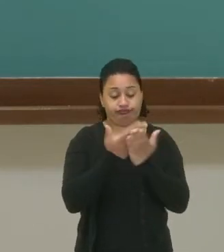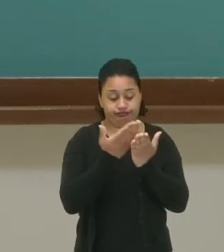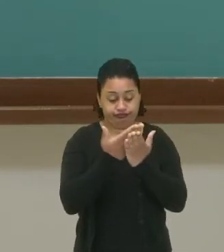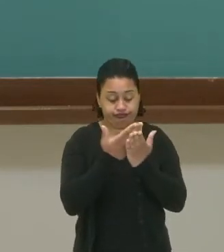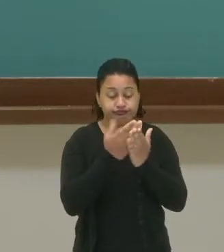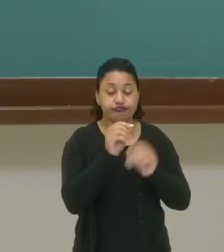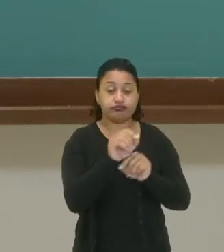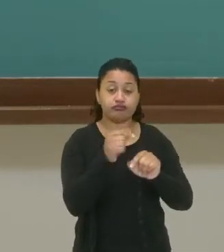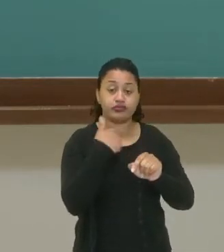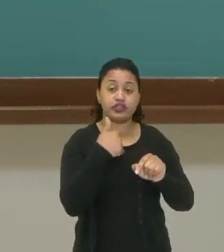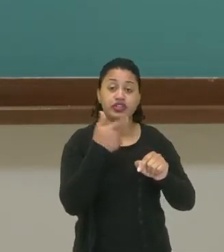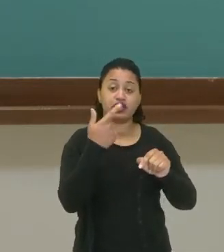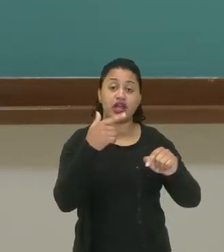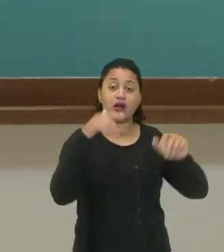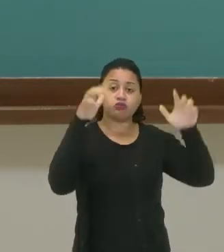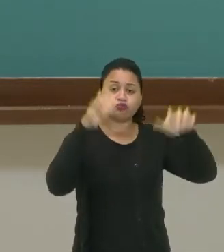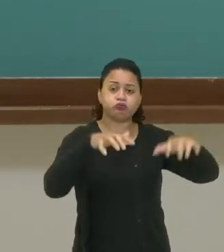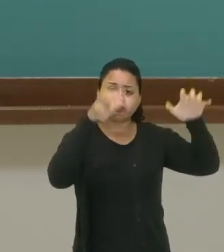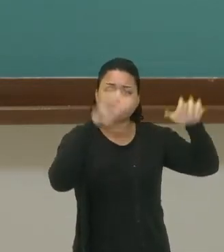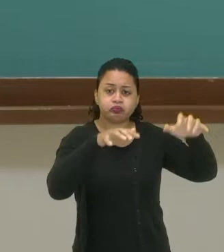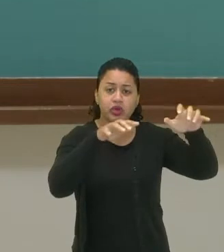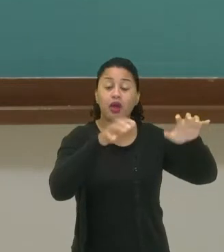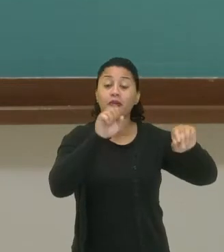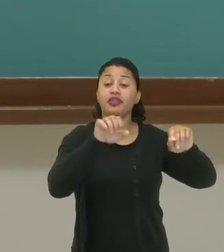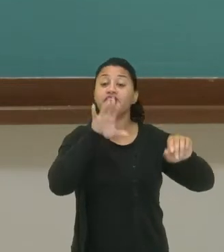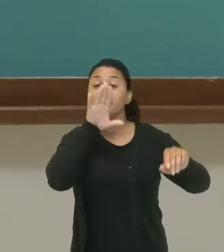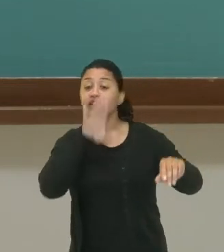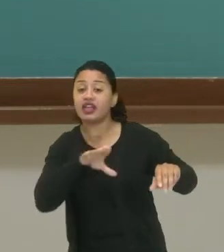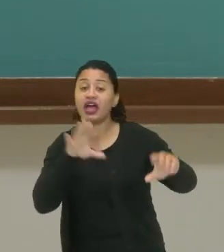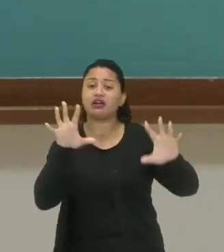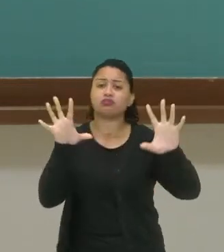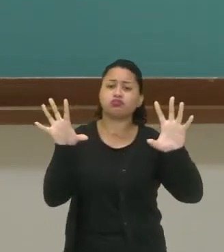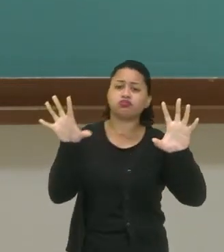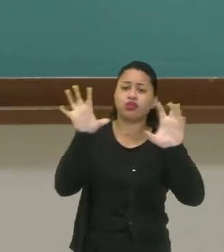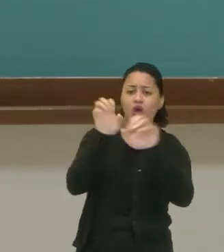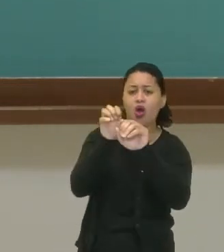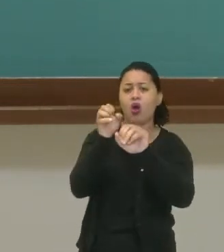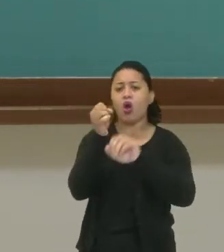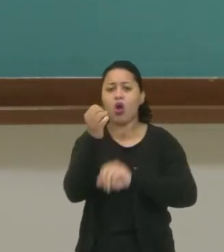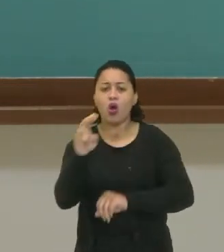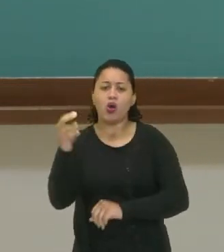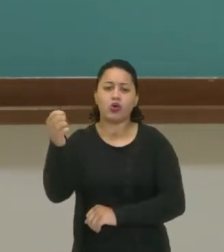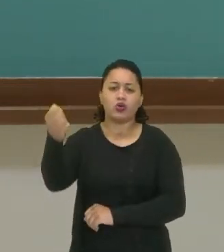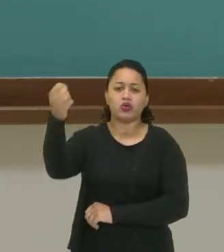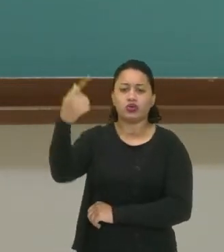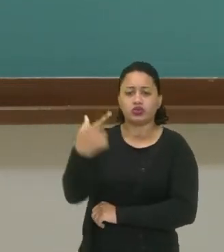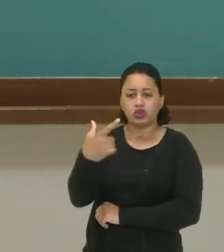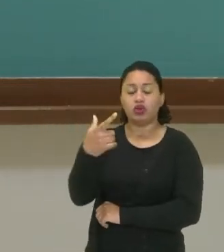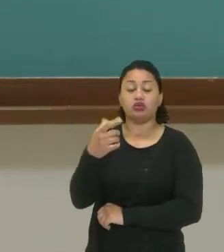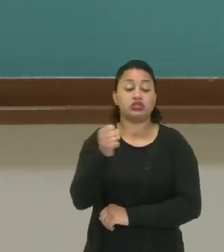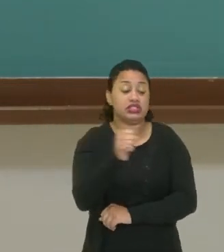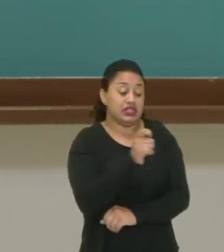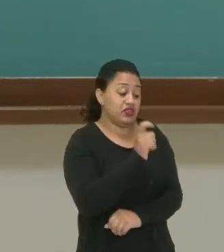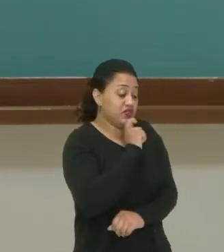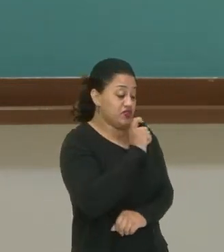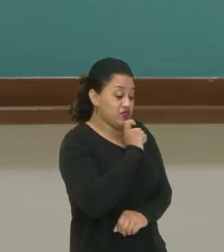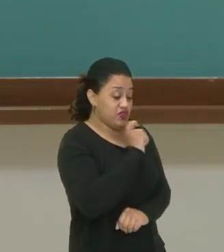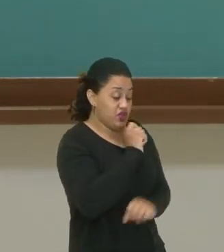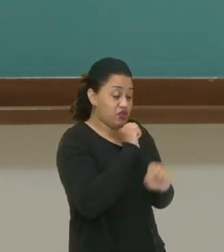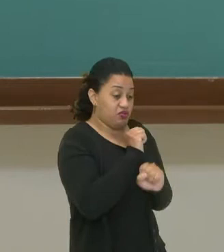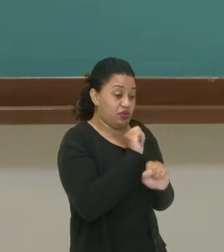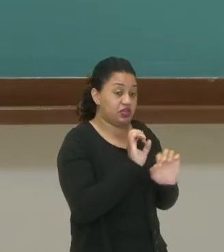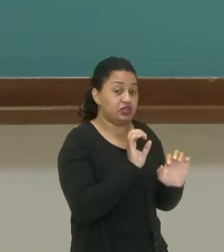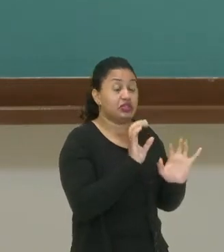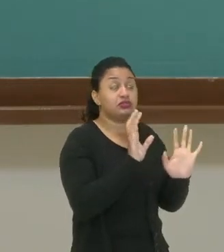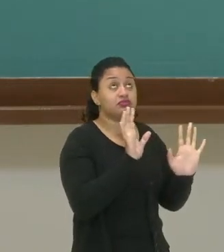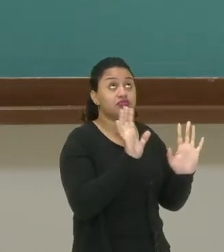região, pode ser que à tarde fique nublado ou até mesmo ensolarado. Se está frio, pode ser que chova,